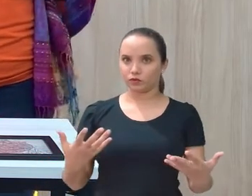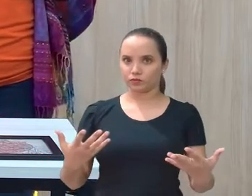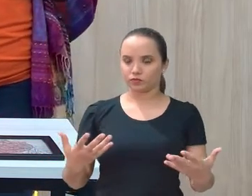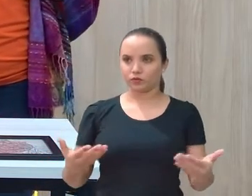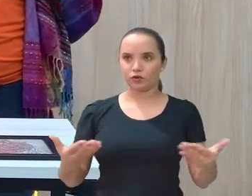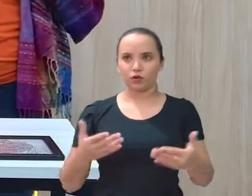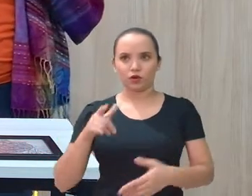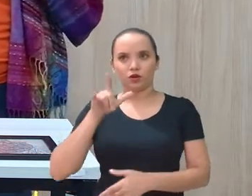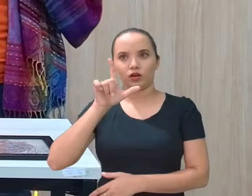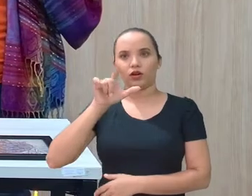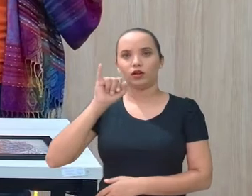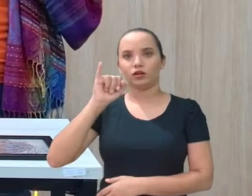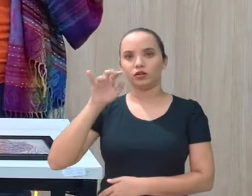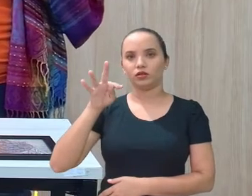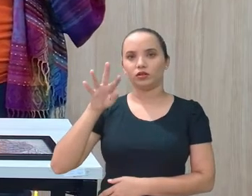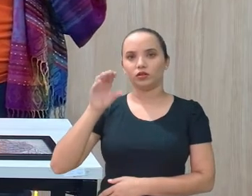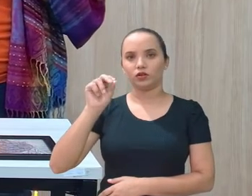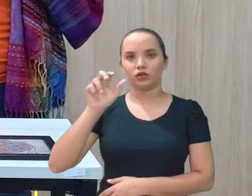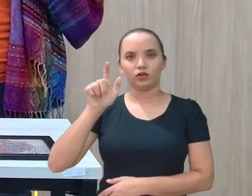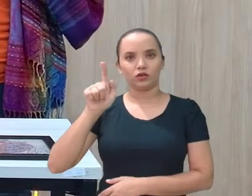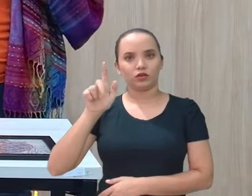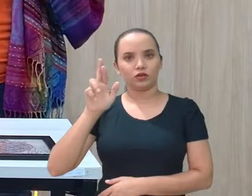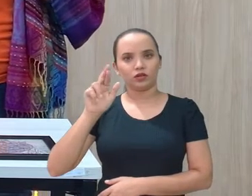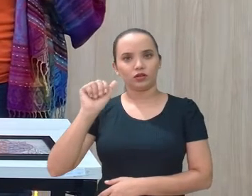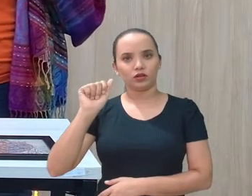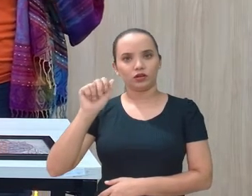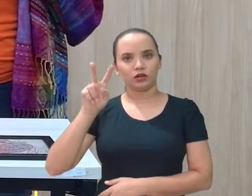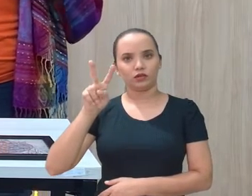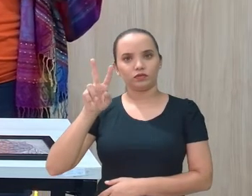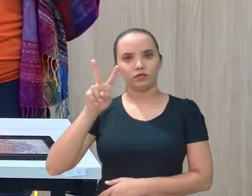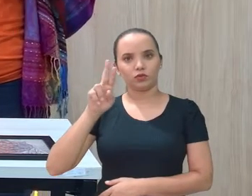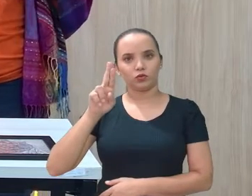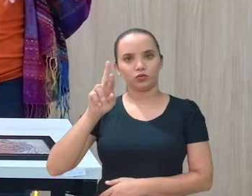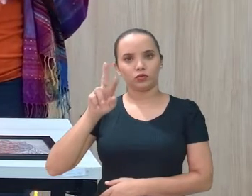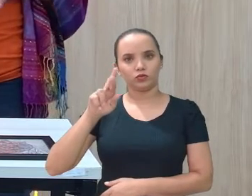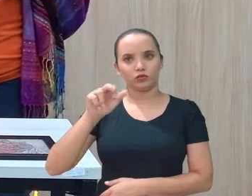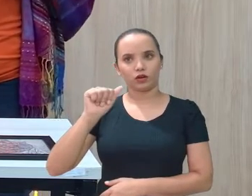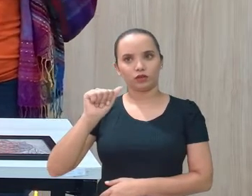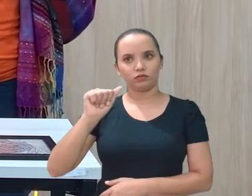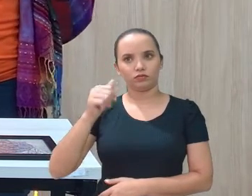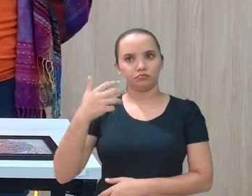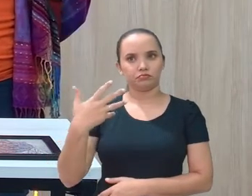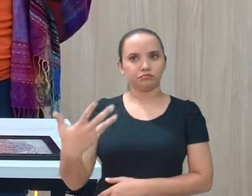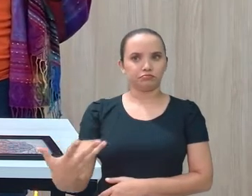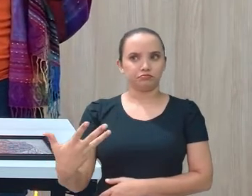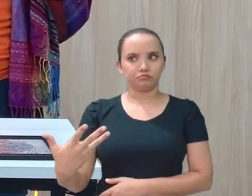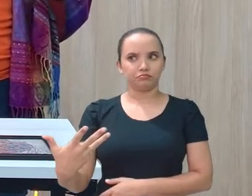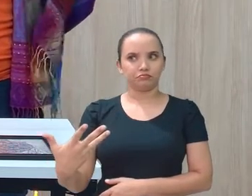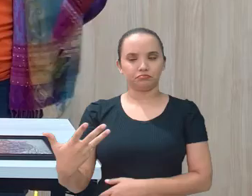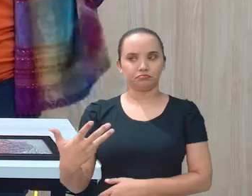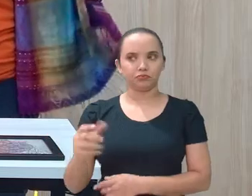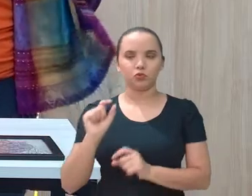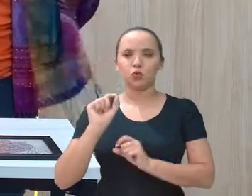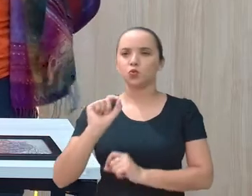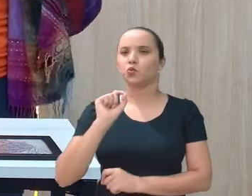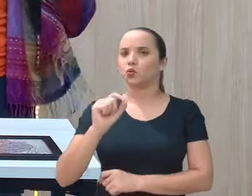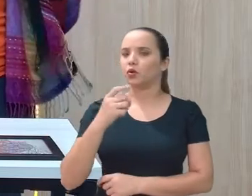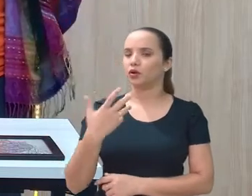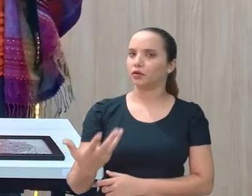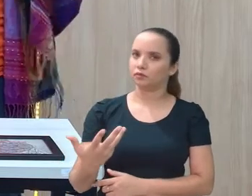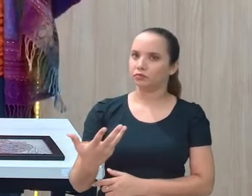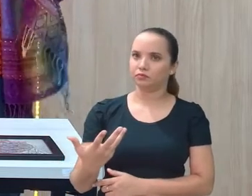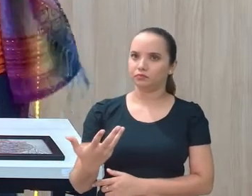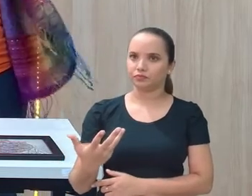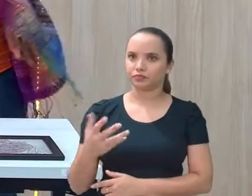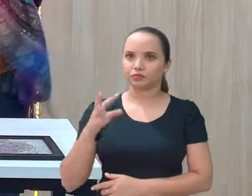da litogravura. Meu Deus, o que é uma litogravura? O que será uma